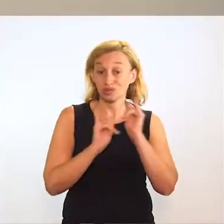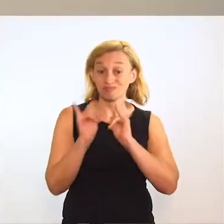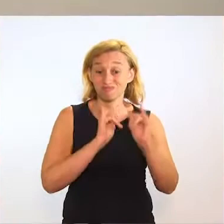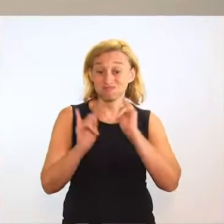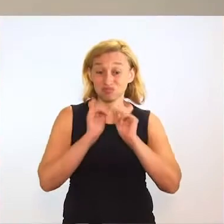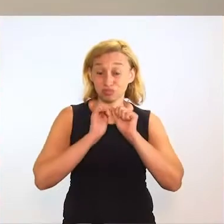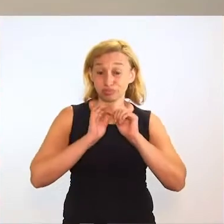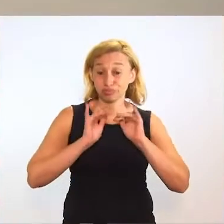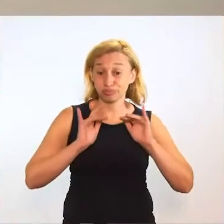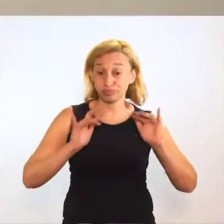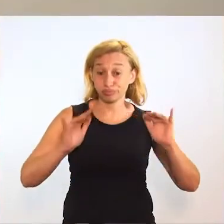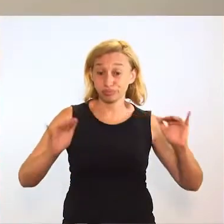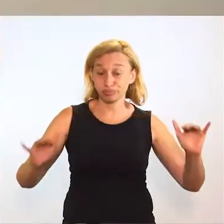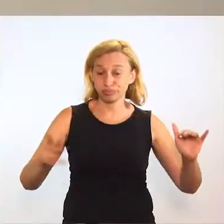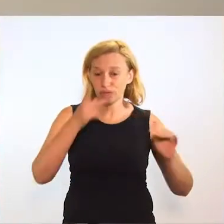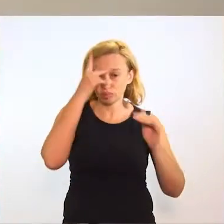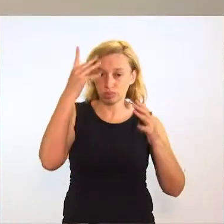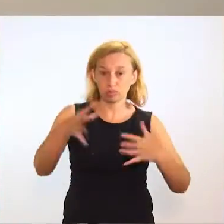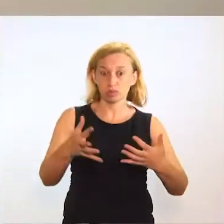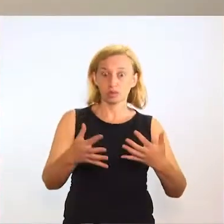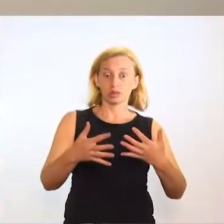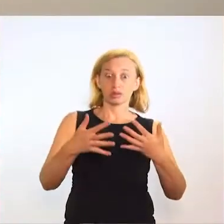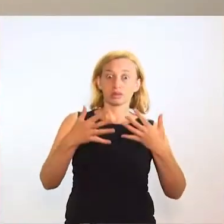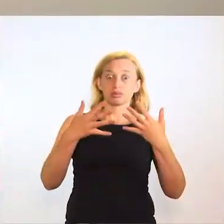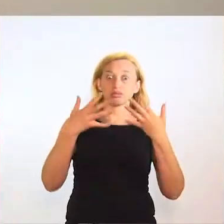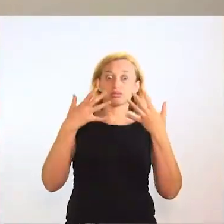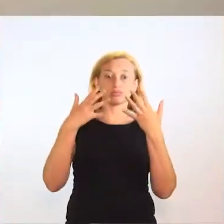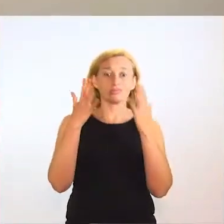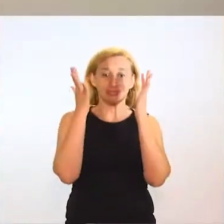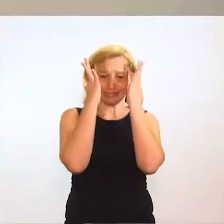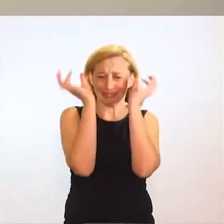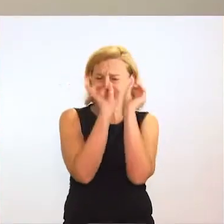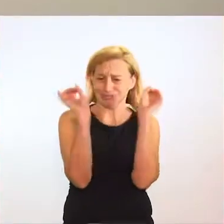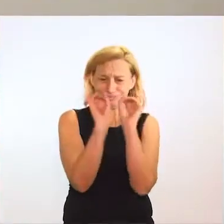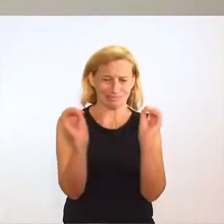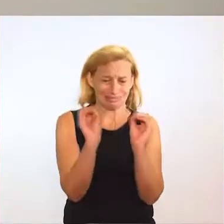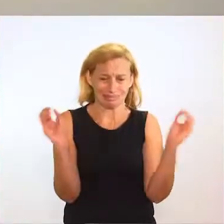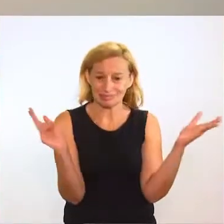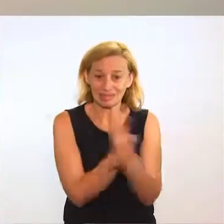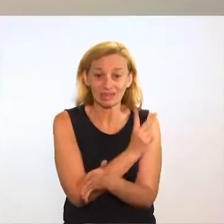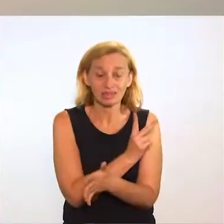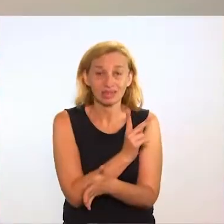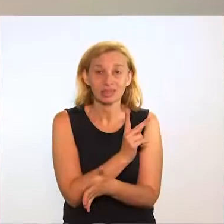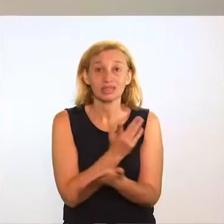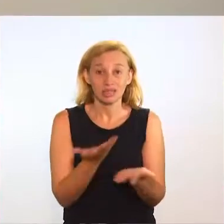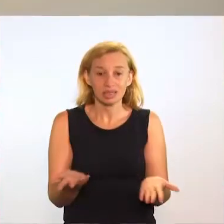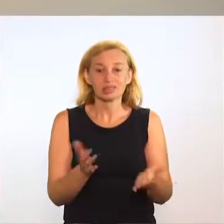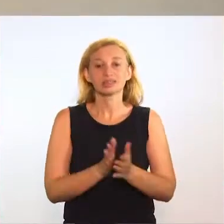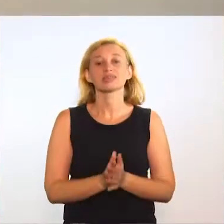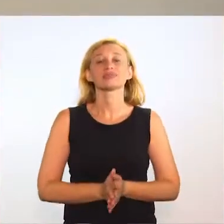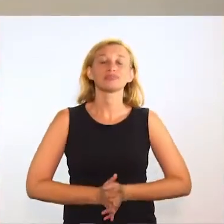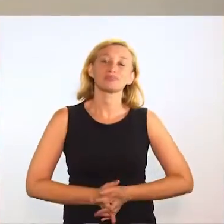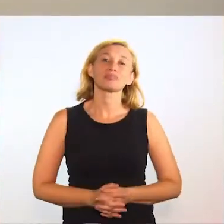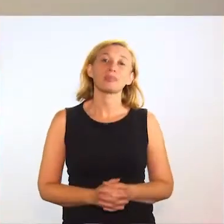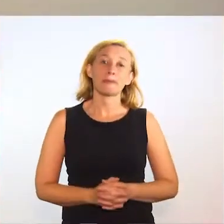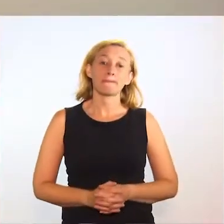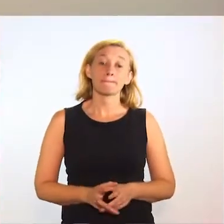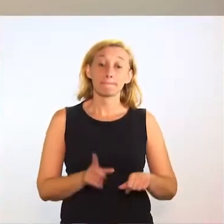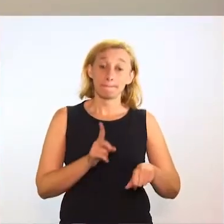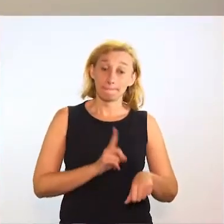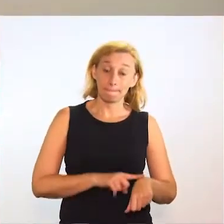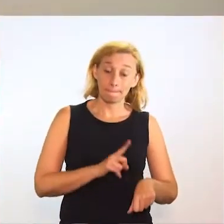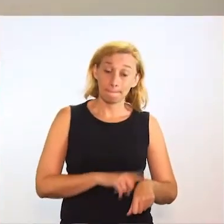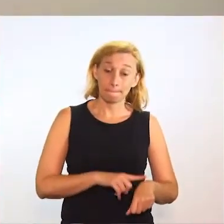muita informação, em que as pessoas também se viram sobrecarregadas tentando entender o que estava acontecendo, se perceber saudável